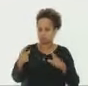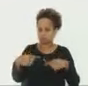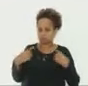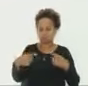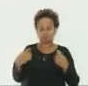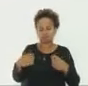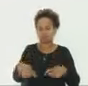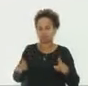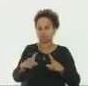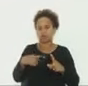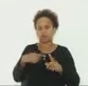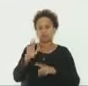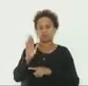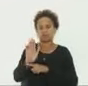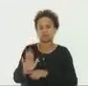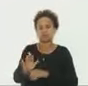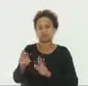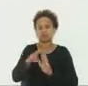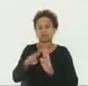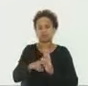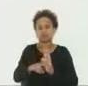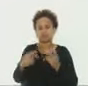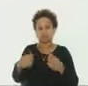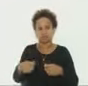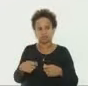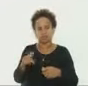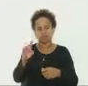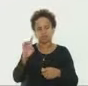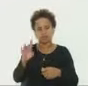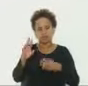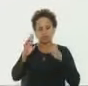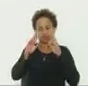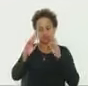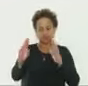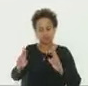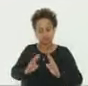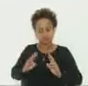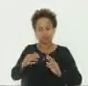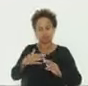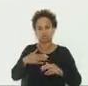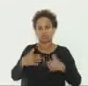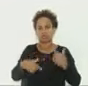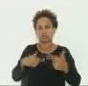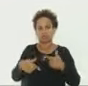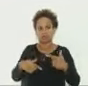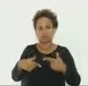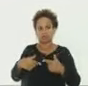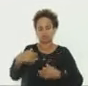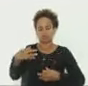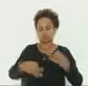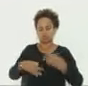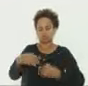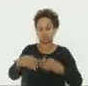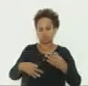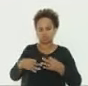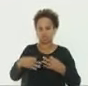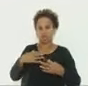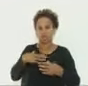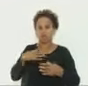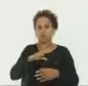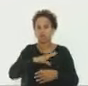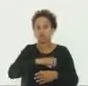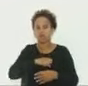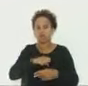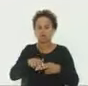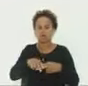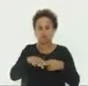Não tentem me destruir, apenas respeitem o meu trabalho. Não me julguem por amar tanto uma causa e por